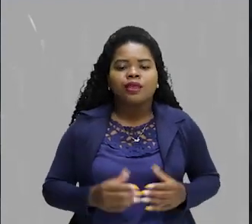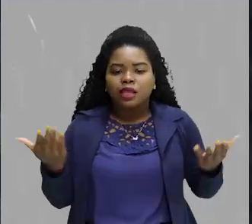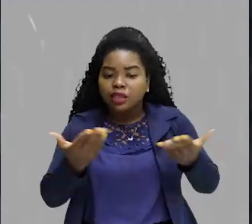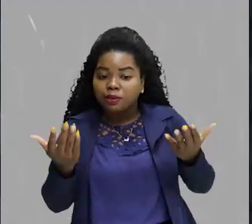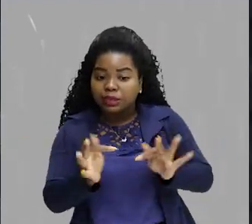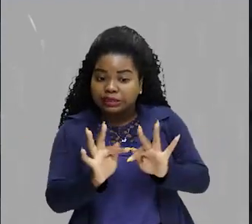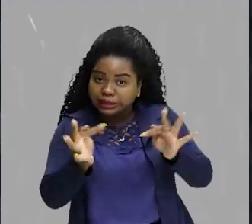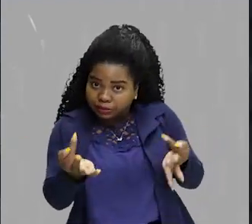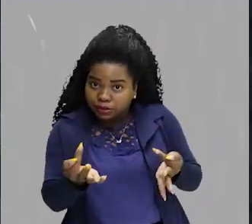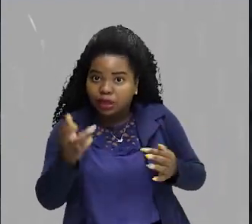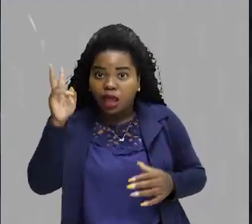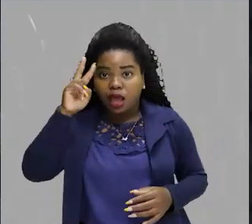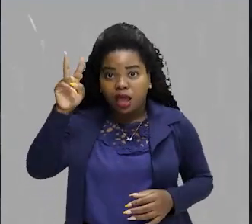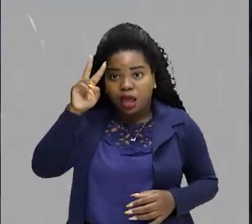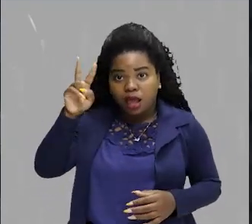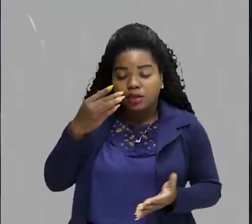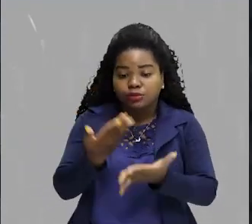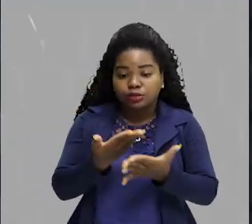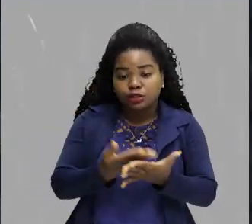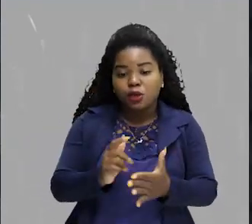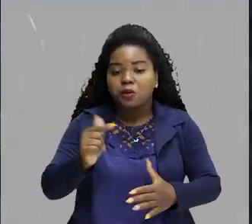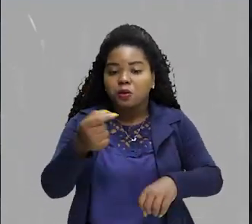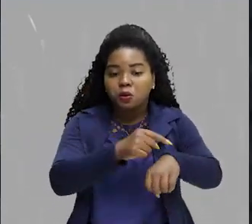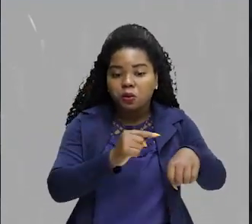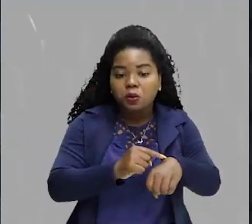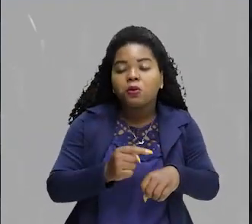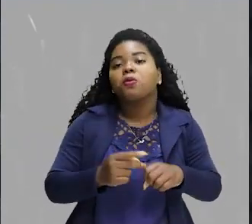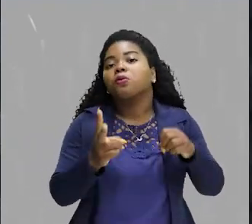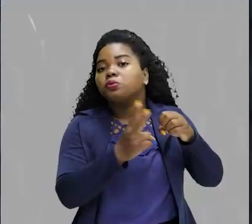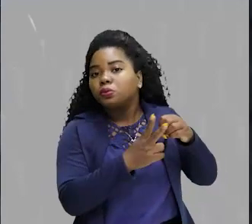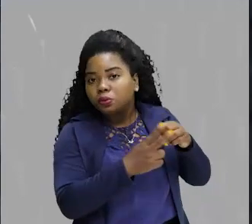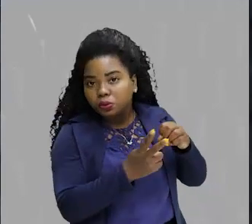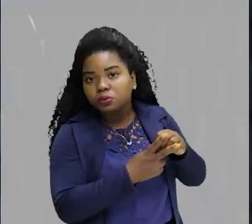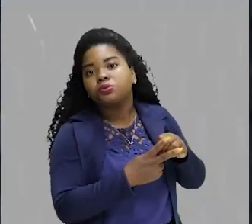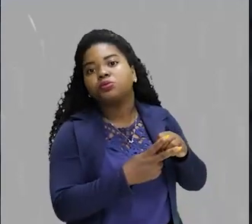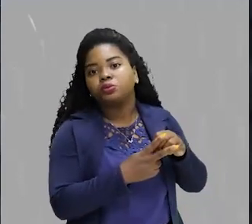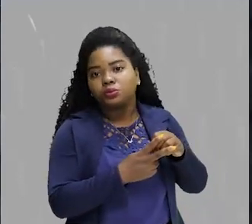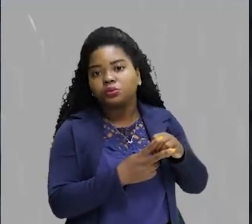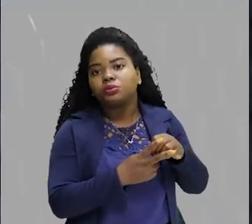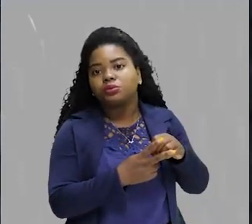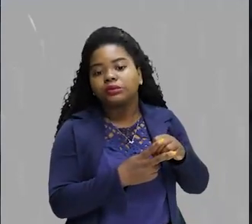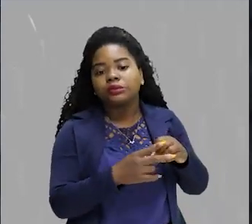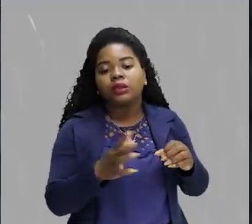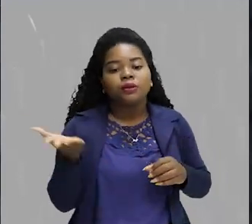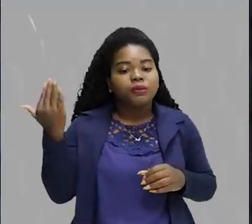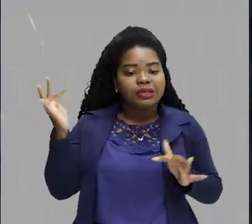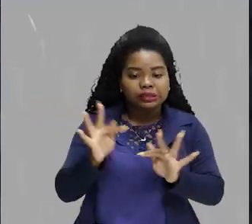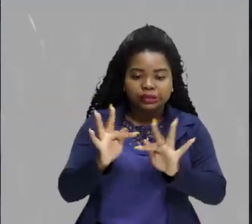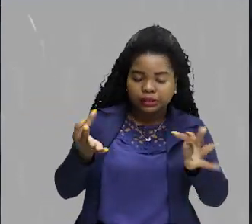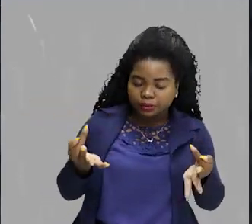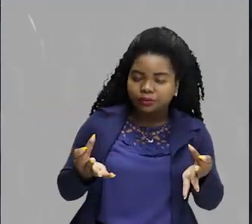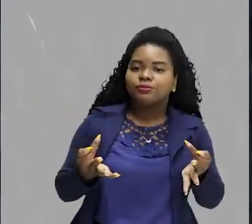quando nós estudamos outros tempos verbais, nós vimos que o passado simples, o verbo auxiliar do presente simples era o